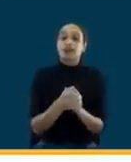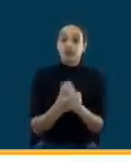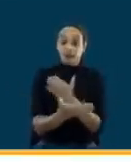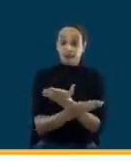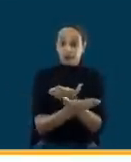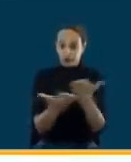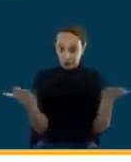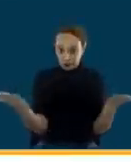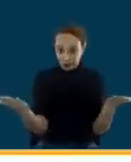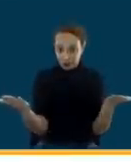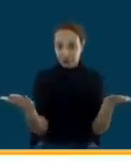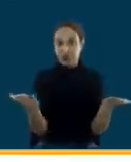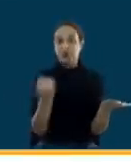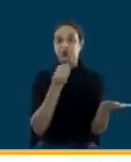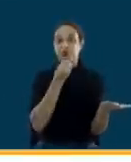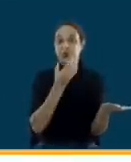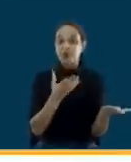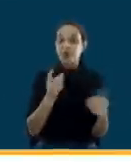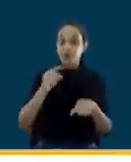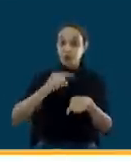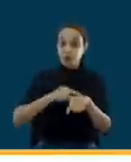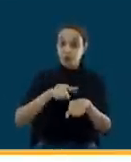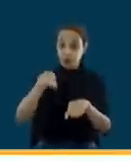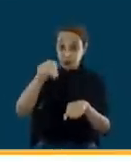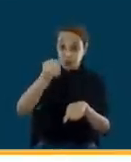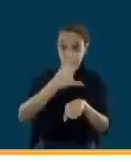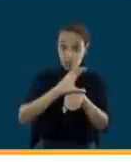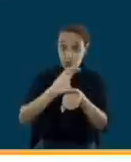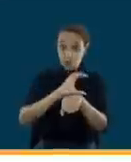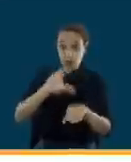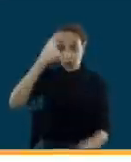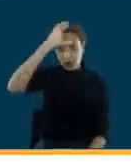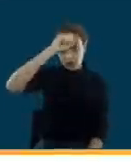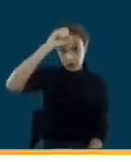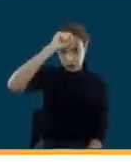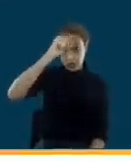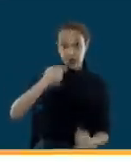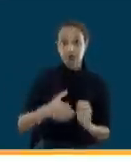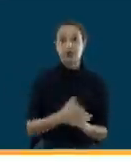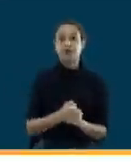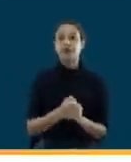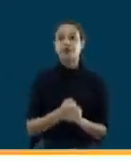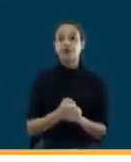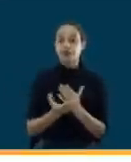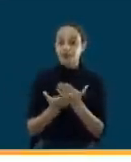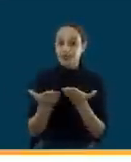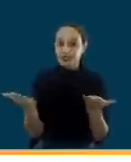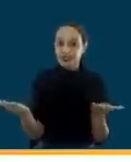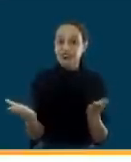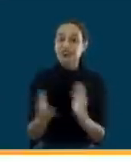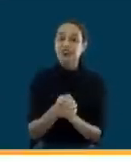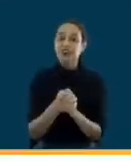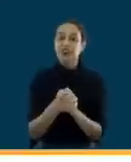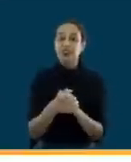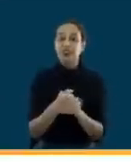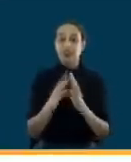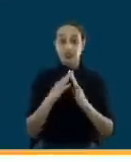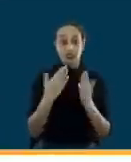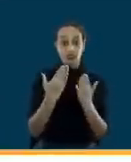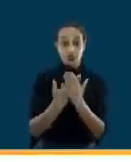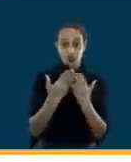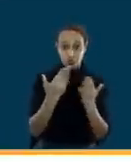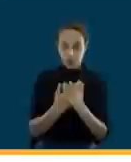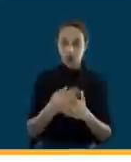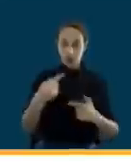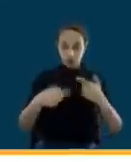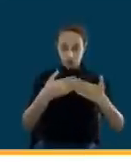um bom momento de escolarização. Quero saudar a Escola de Políticas Culturais, na pessoa do Alexandre